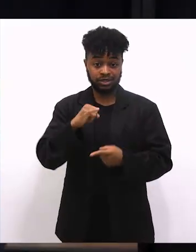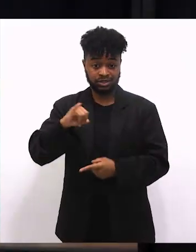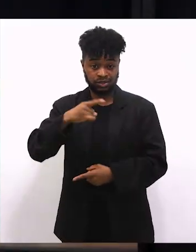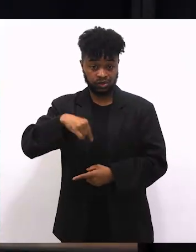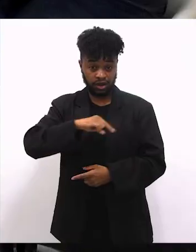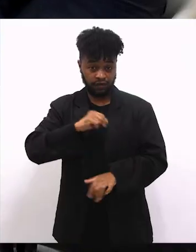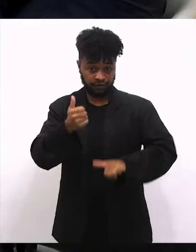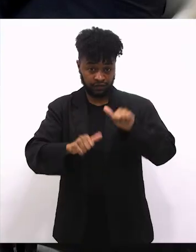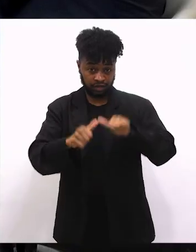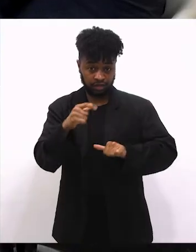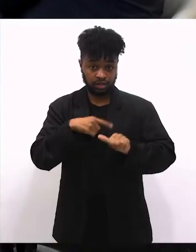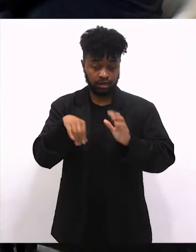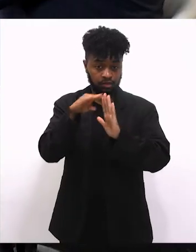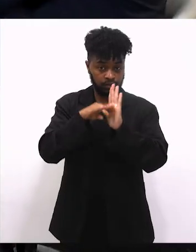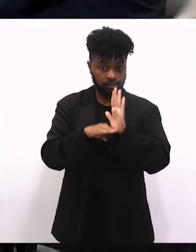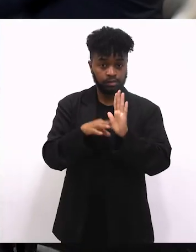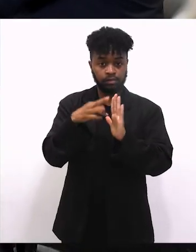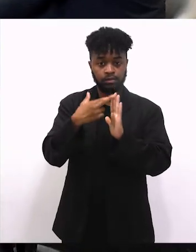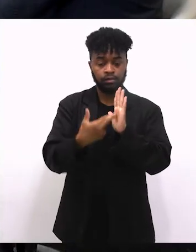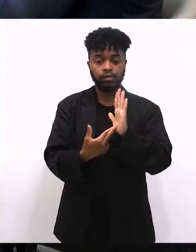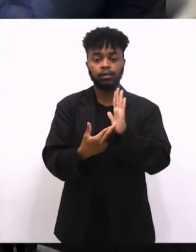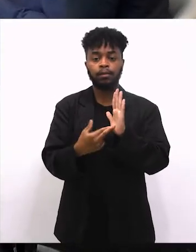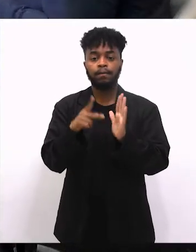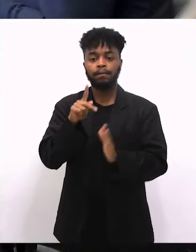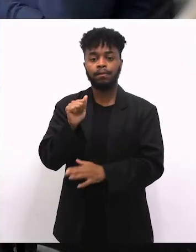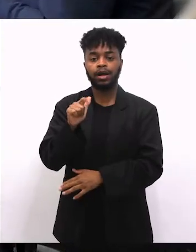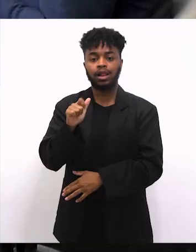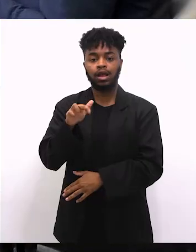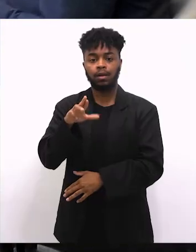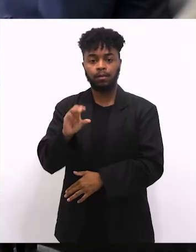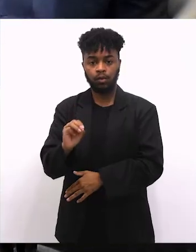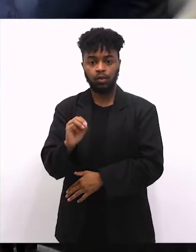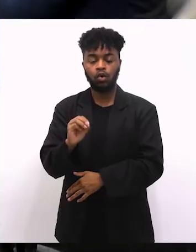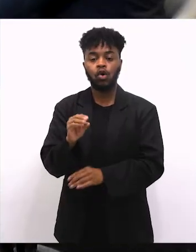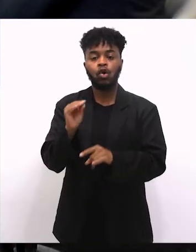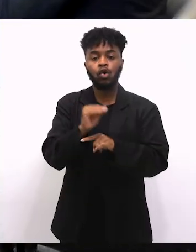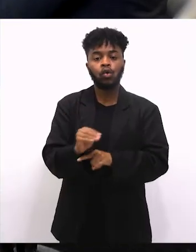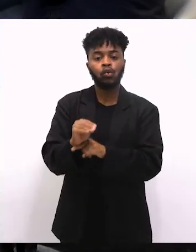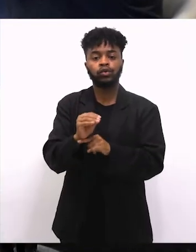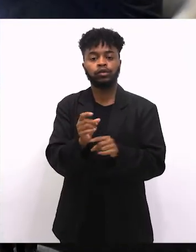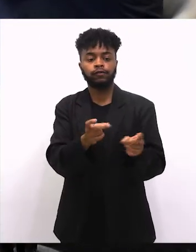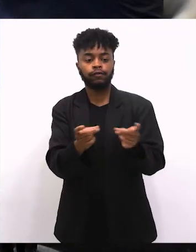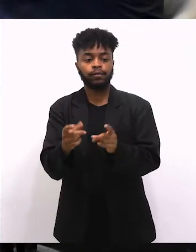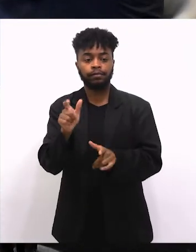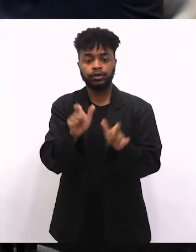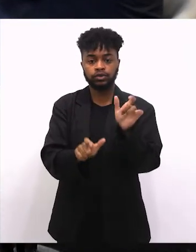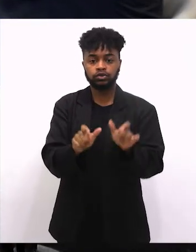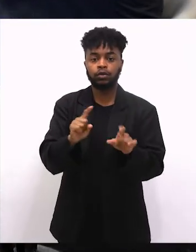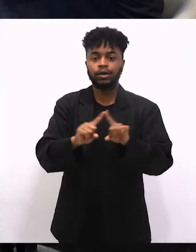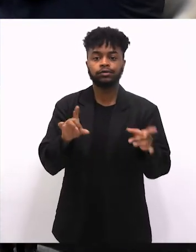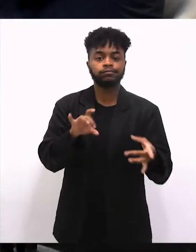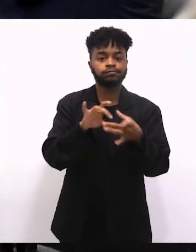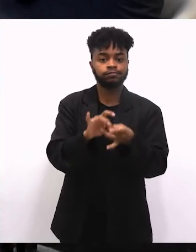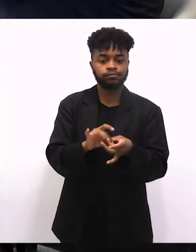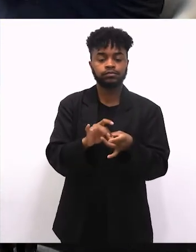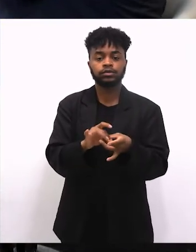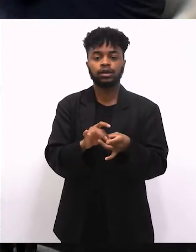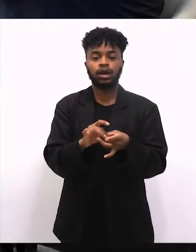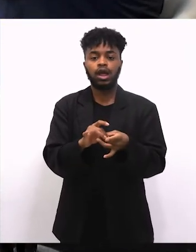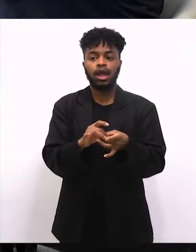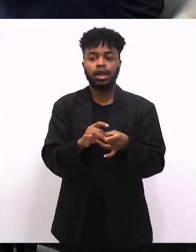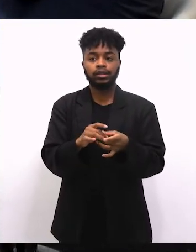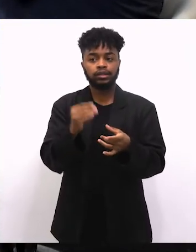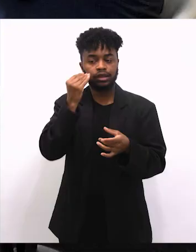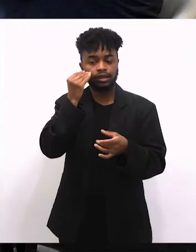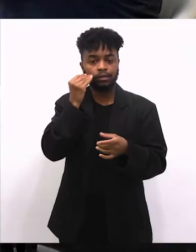que o Protocolo de Palermo, que cuida do tema do tráfico de pessoas, ele é um protocolo vinculado à Convenção de